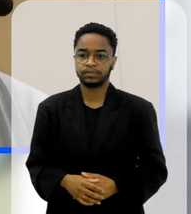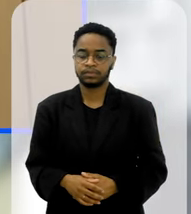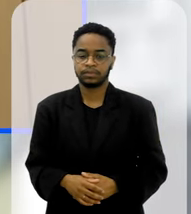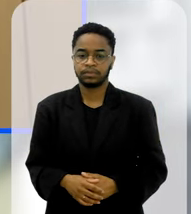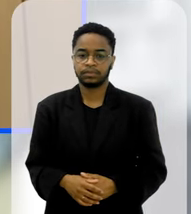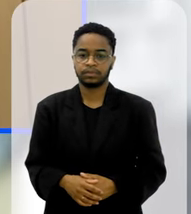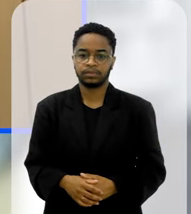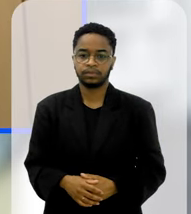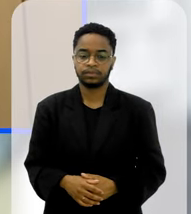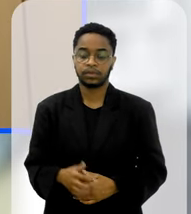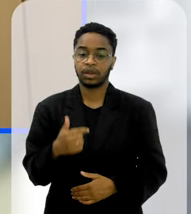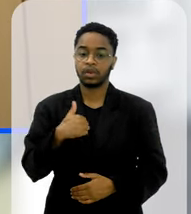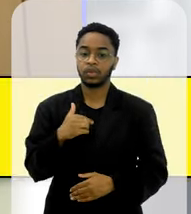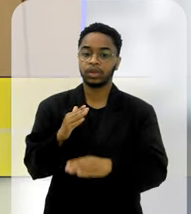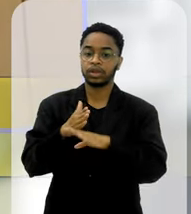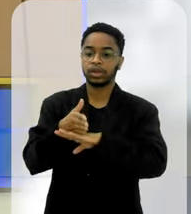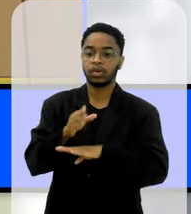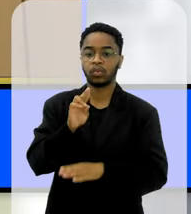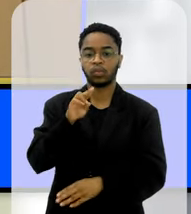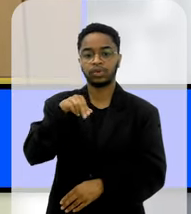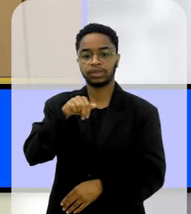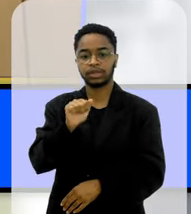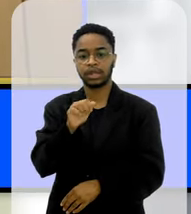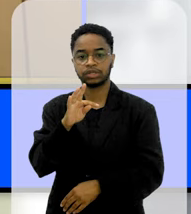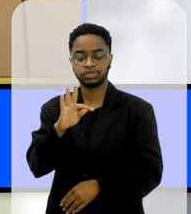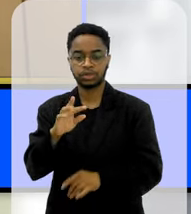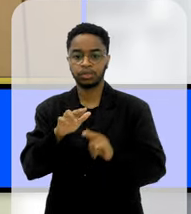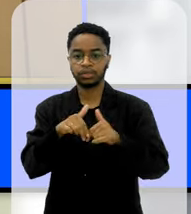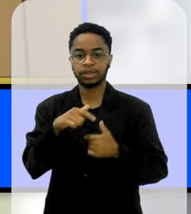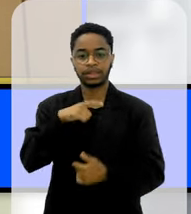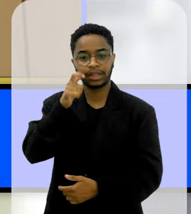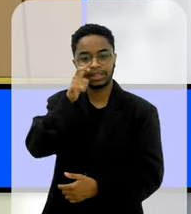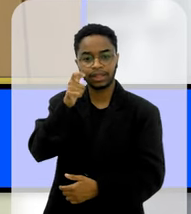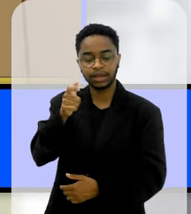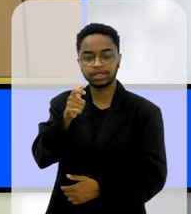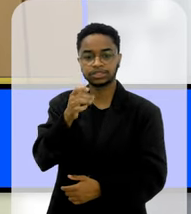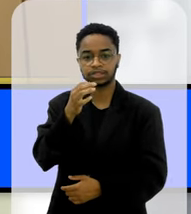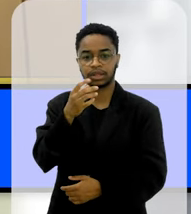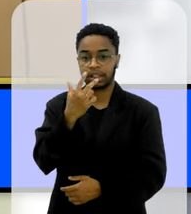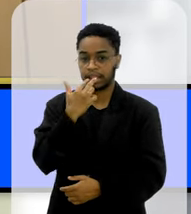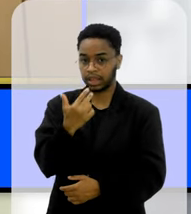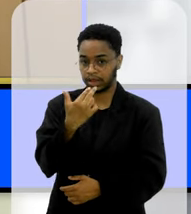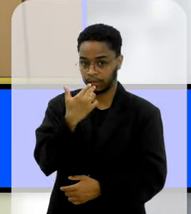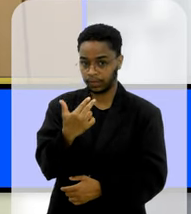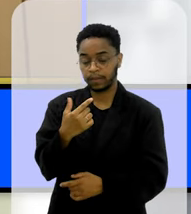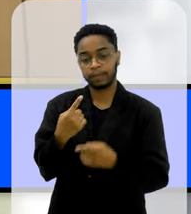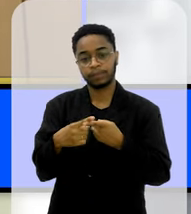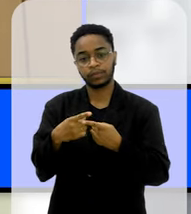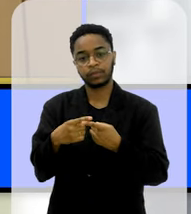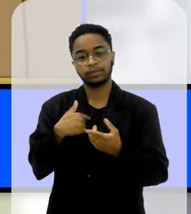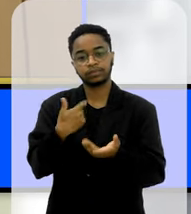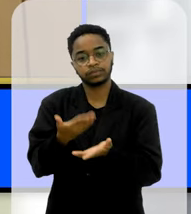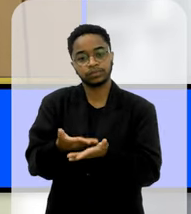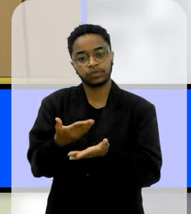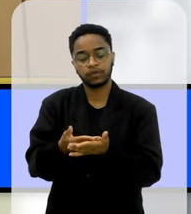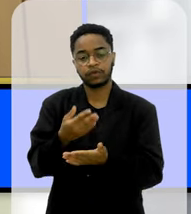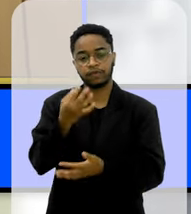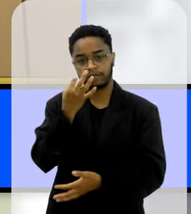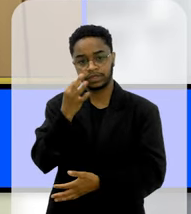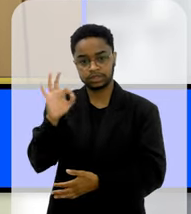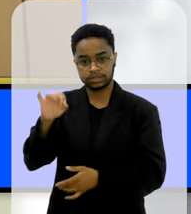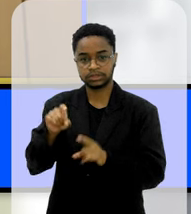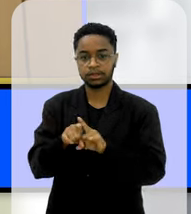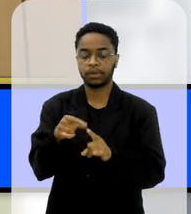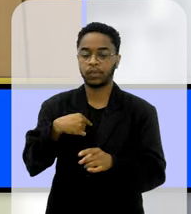Renato. Eu entrei na UNAT a princípio pelo interesse no idioma, que como eu